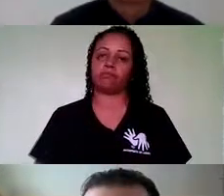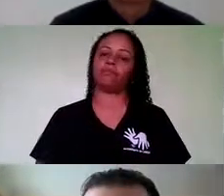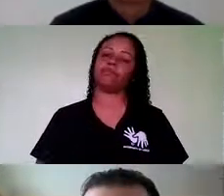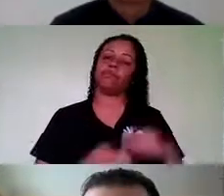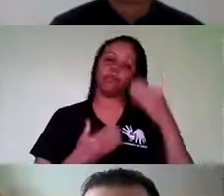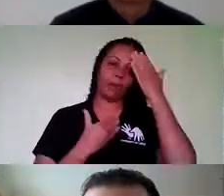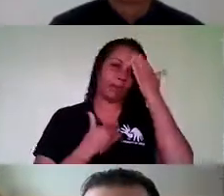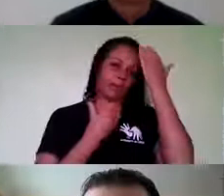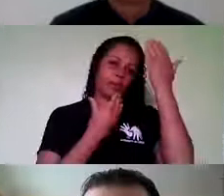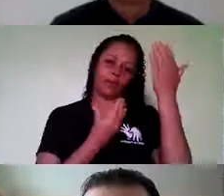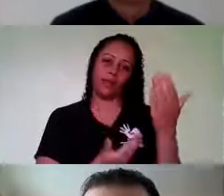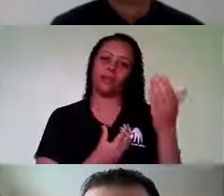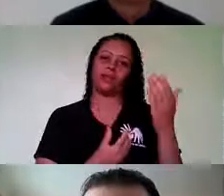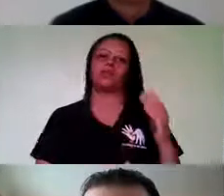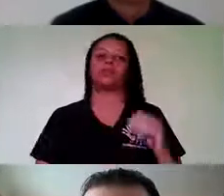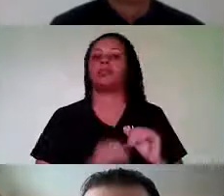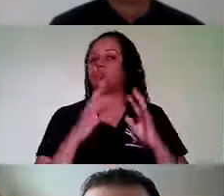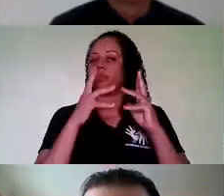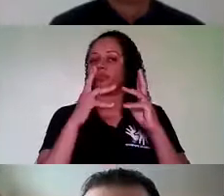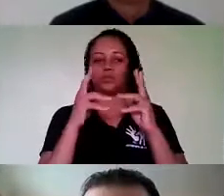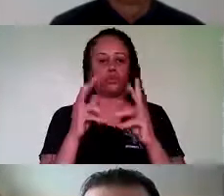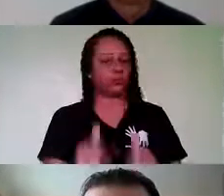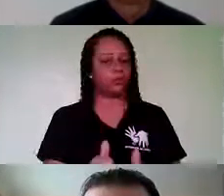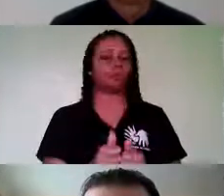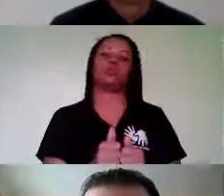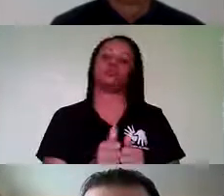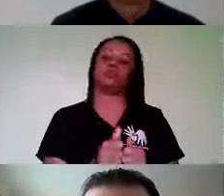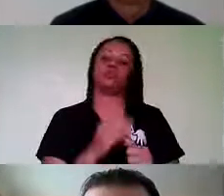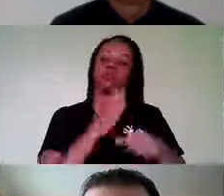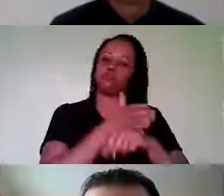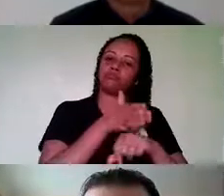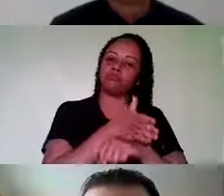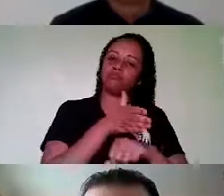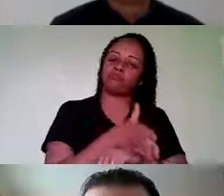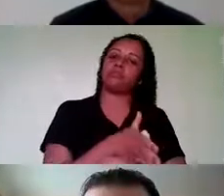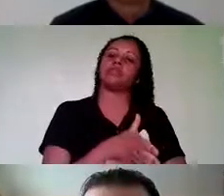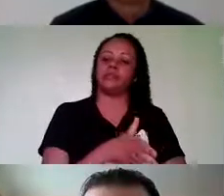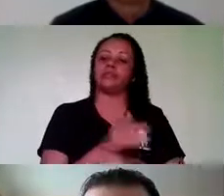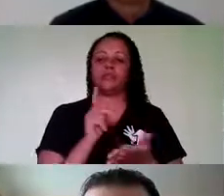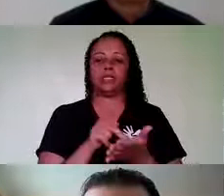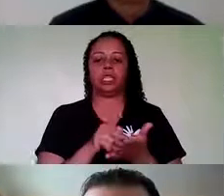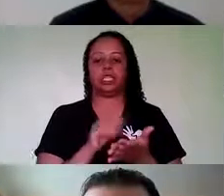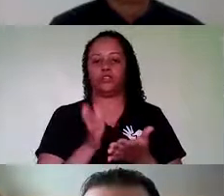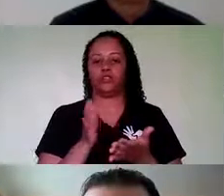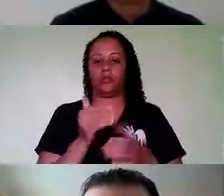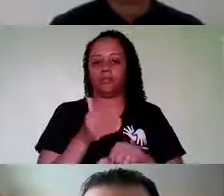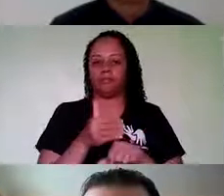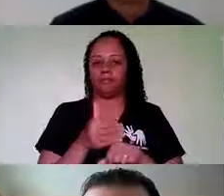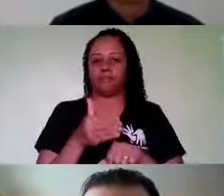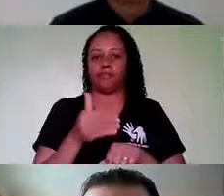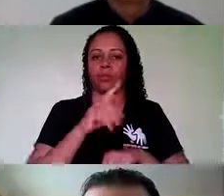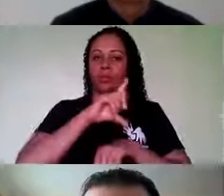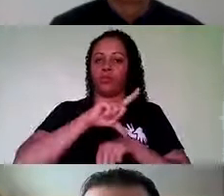Obrigada, Cal, obrigado a todos e todas, né, que estiveram aqui com a gente. Realmente a gente já passou aí 15 minutinhos do que nós